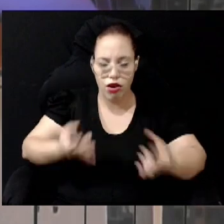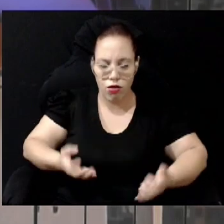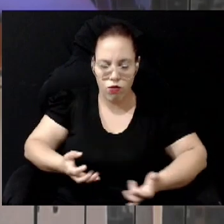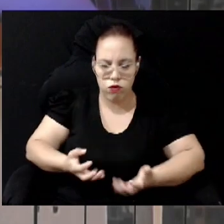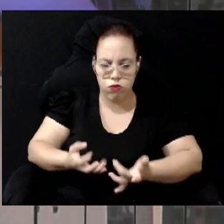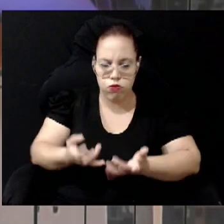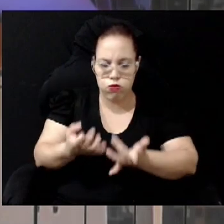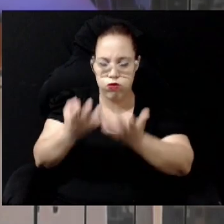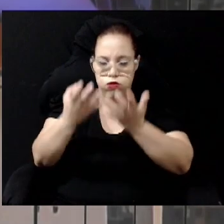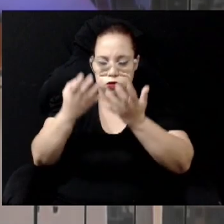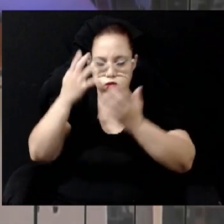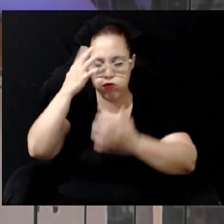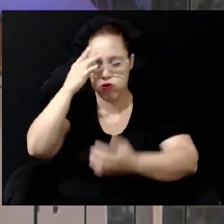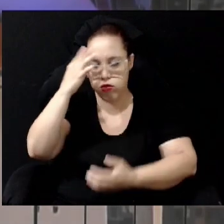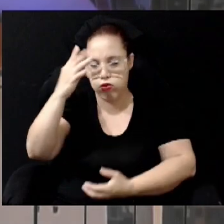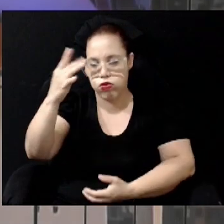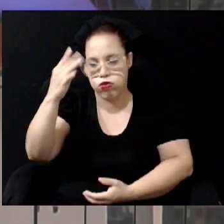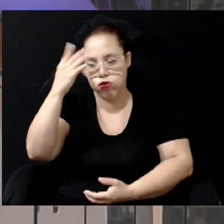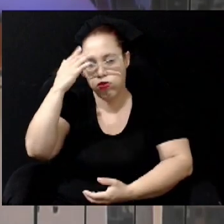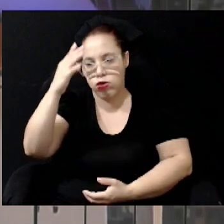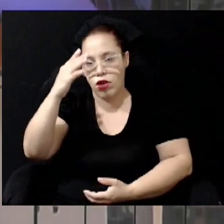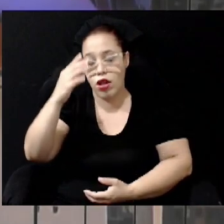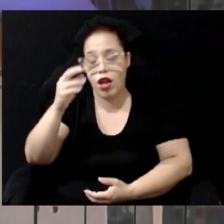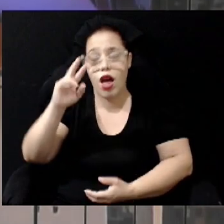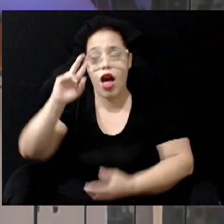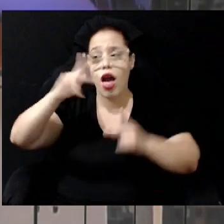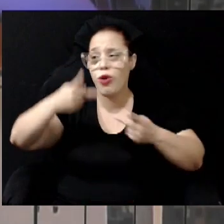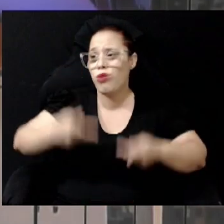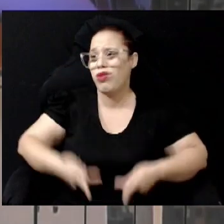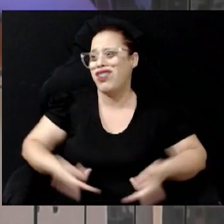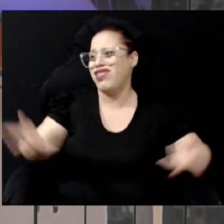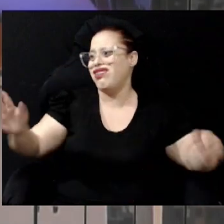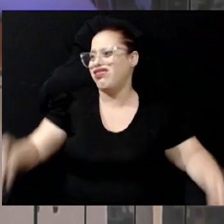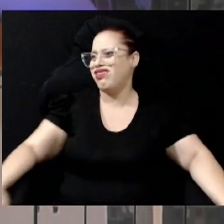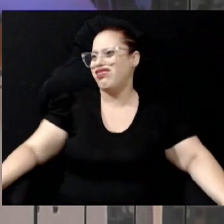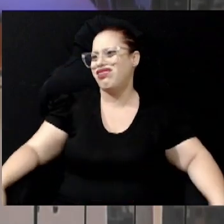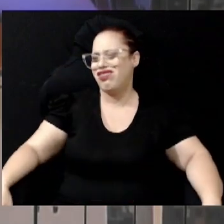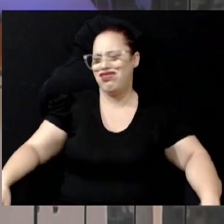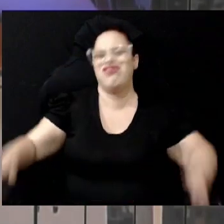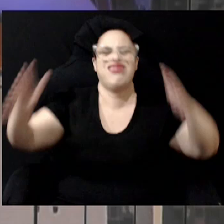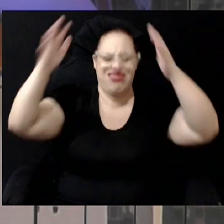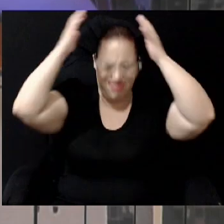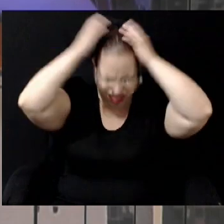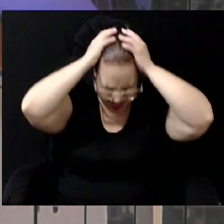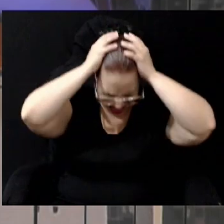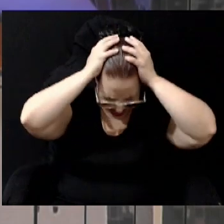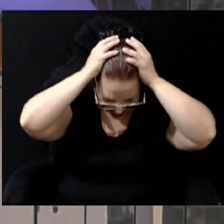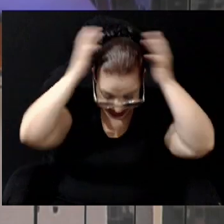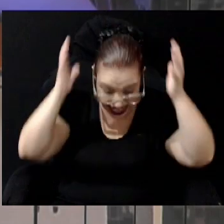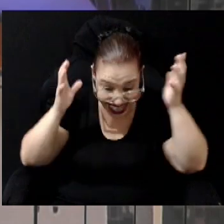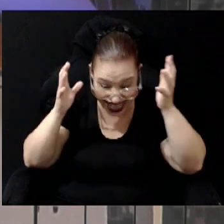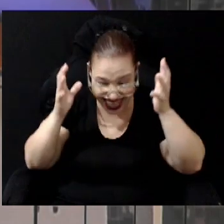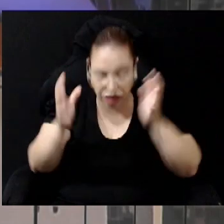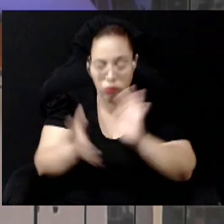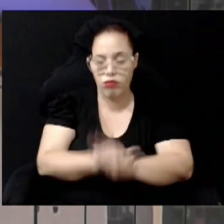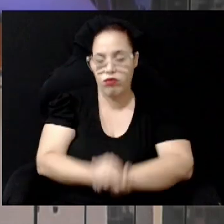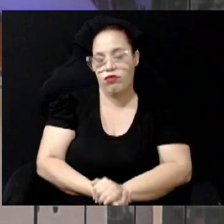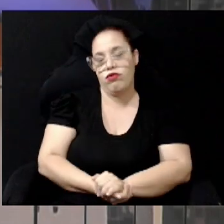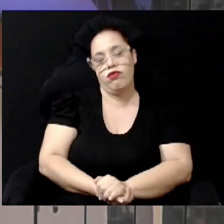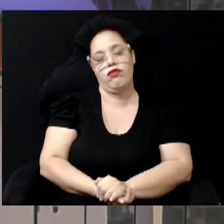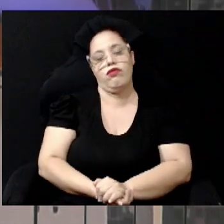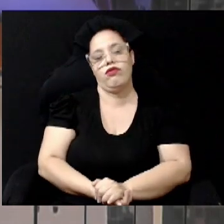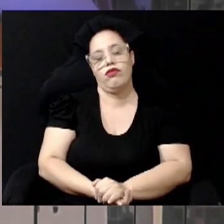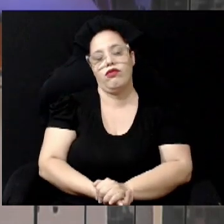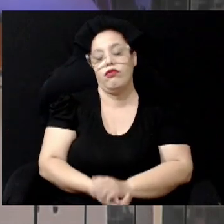imaginar que a causa é humana. Eu acho que isso foi das coisas mais chocantes, assim, porque poderia não ter